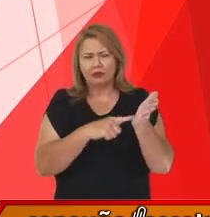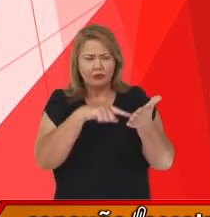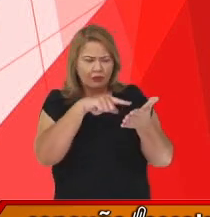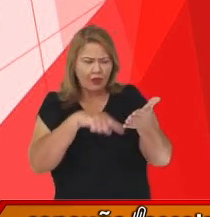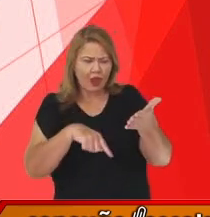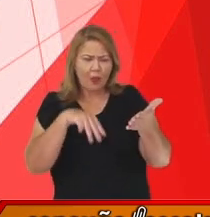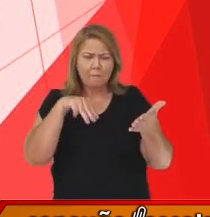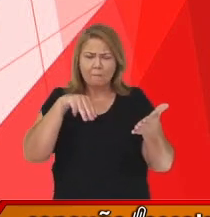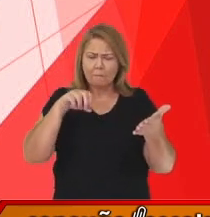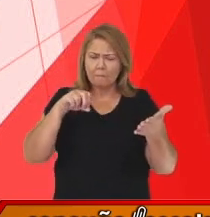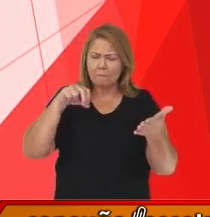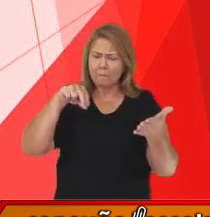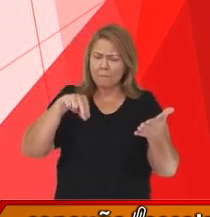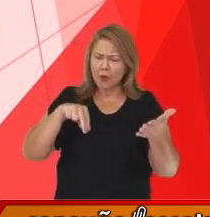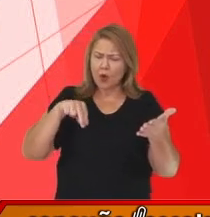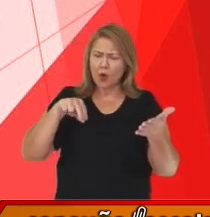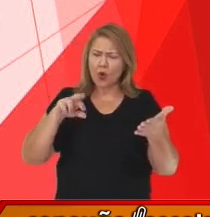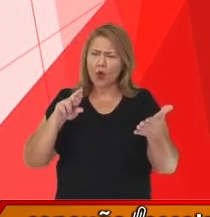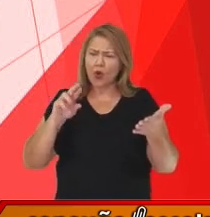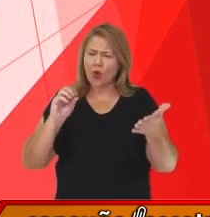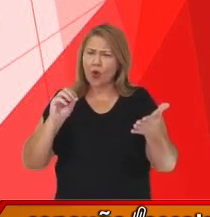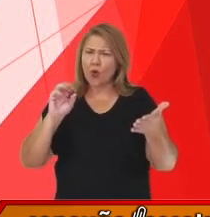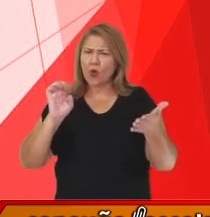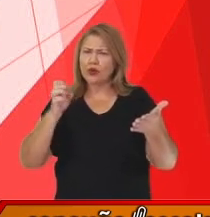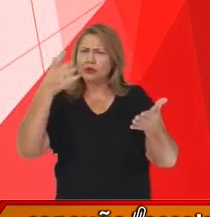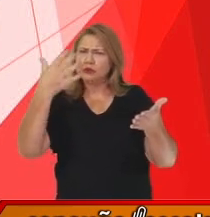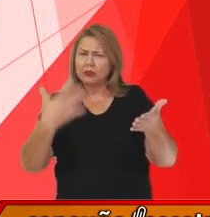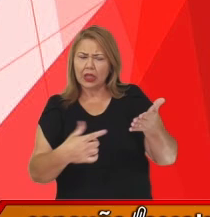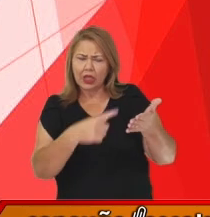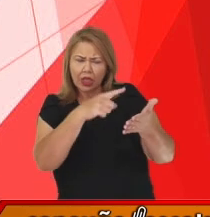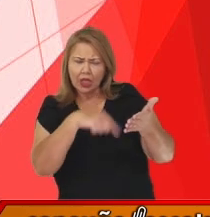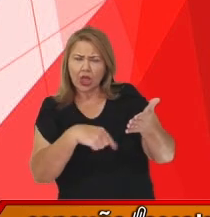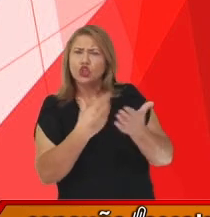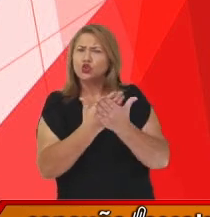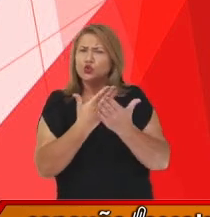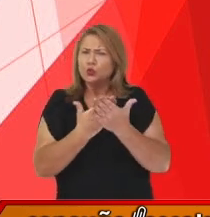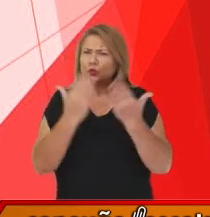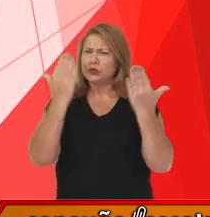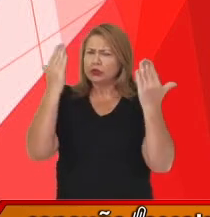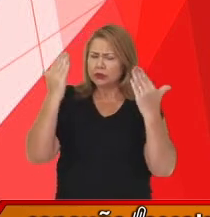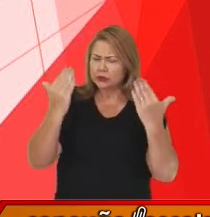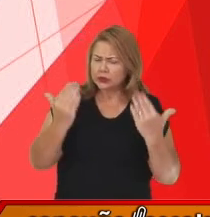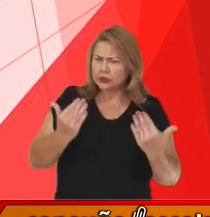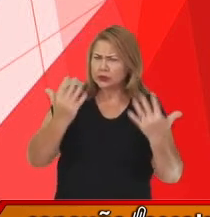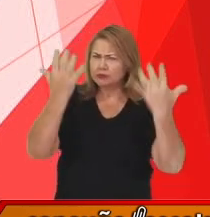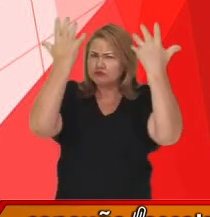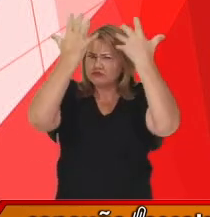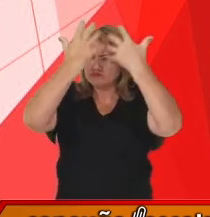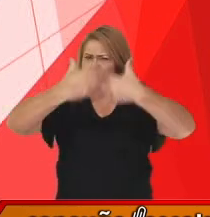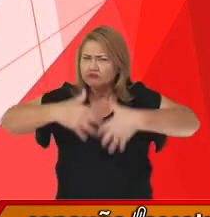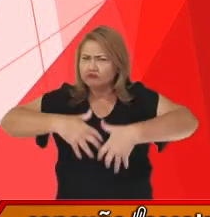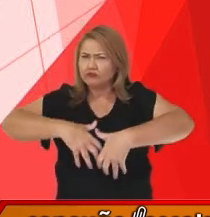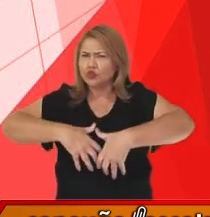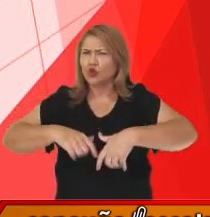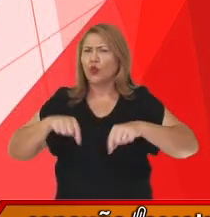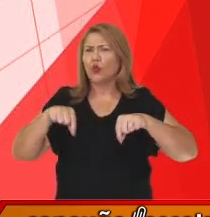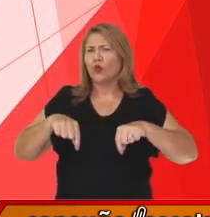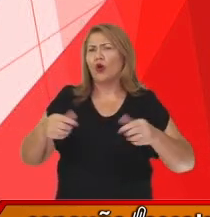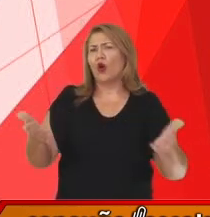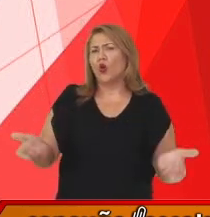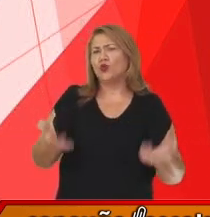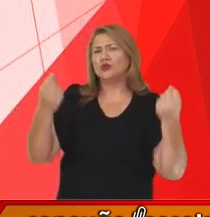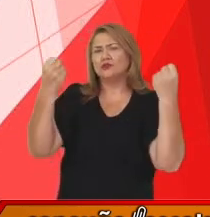doutrina Monroe e do Destino Manifesto, que você estude e reflita um pouco sobre o que nós discutimos